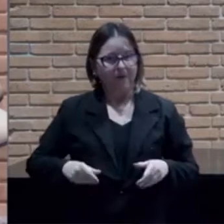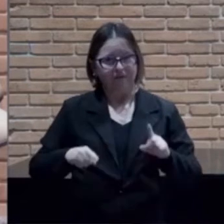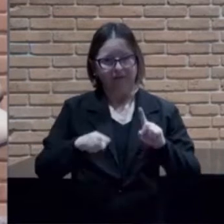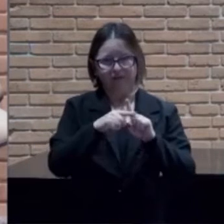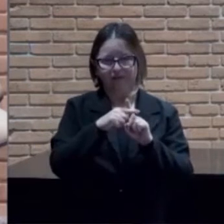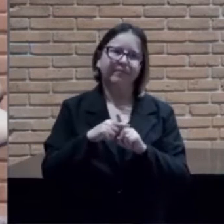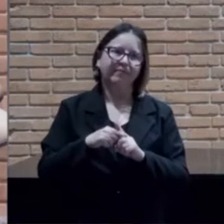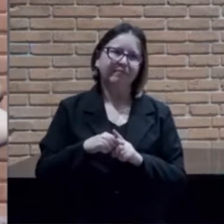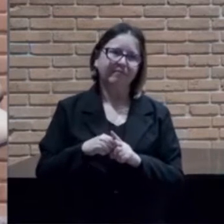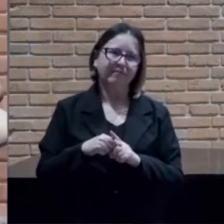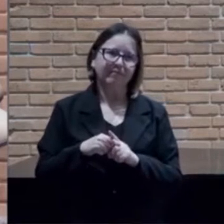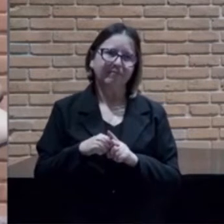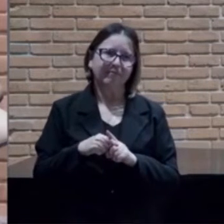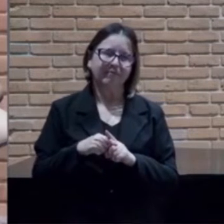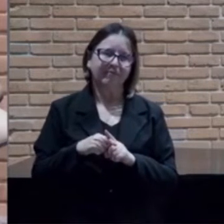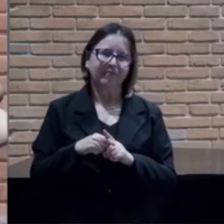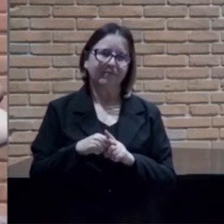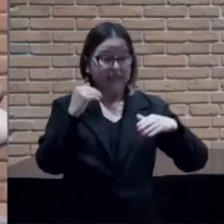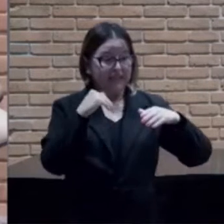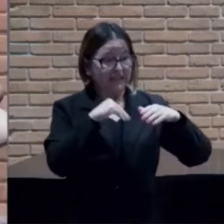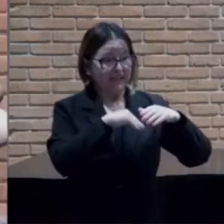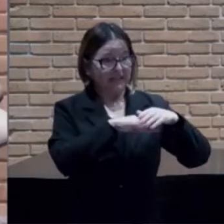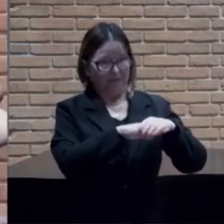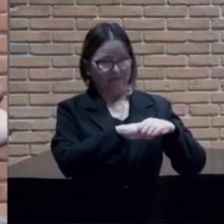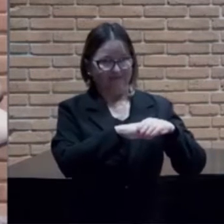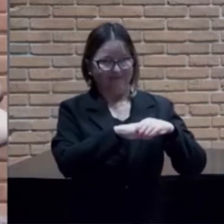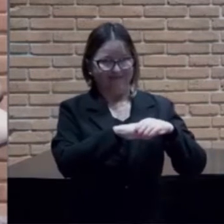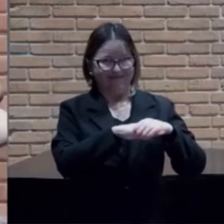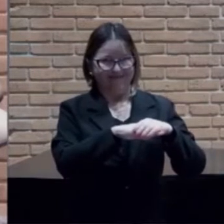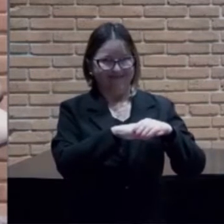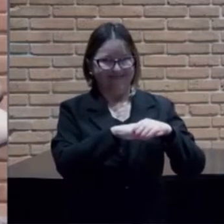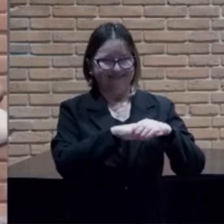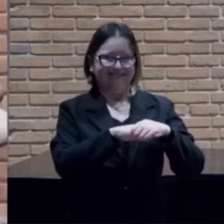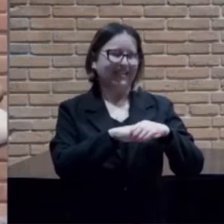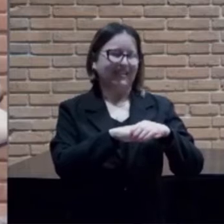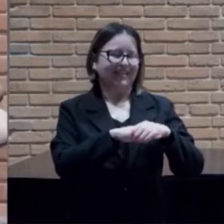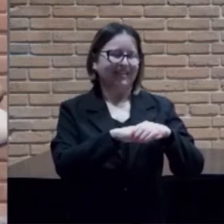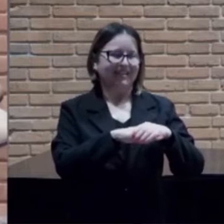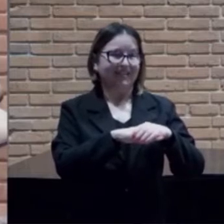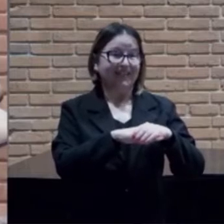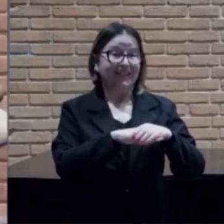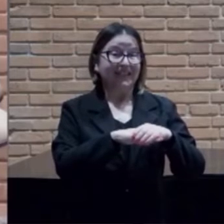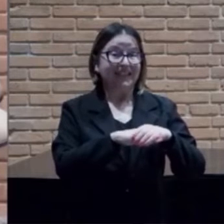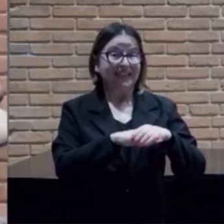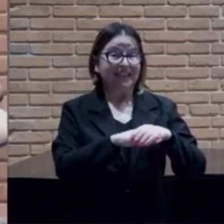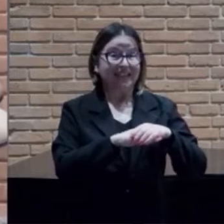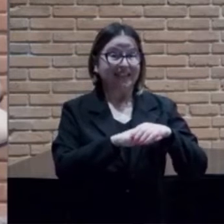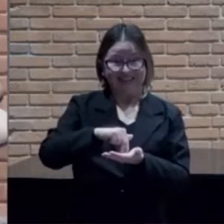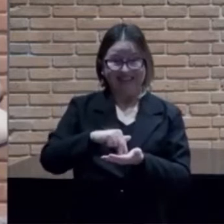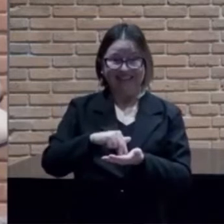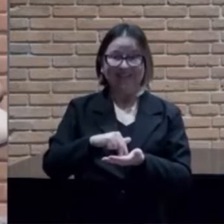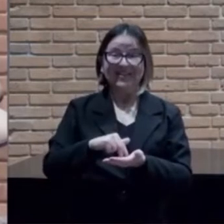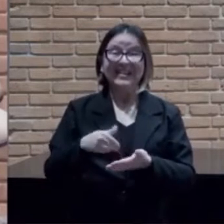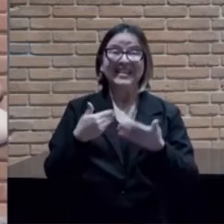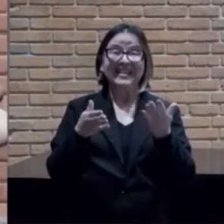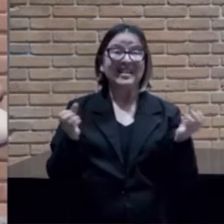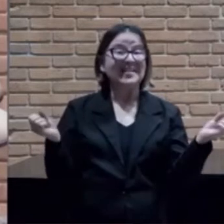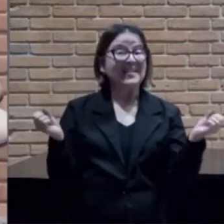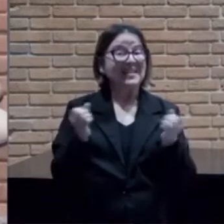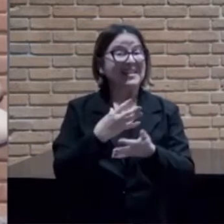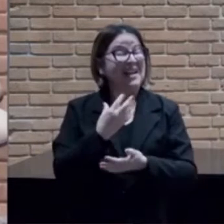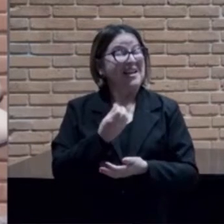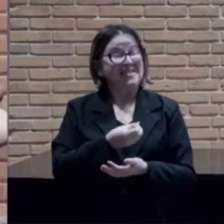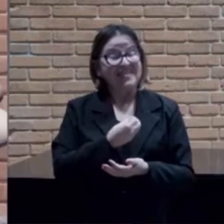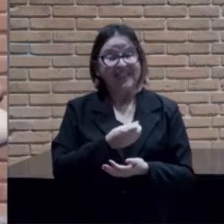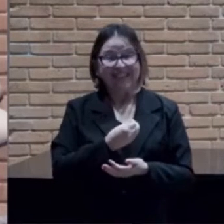deixou esse pecado sepultado e na ressurreição ele te deu e me deu uma nova vida essa alegria